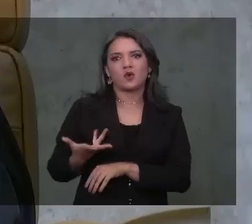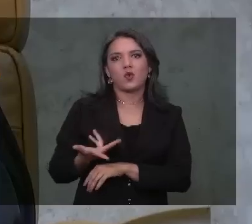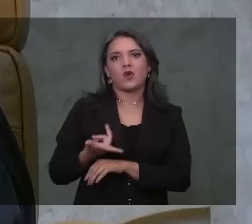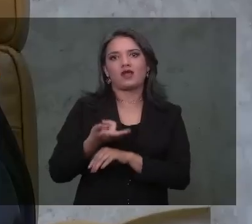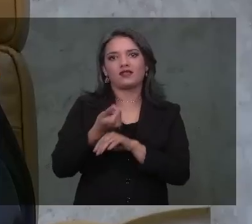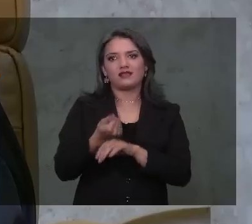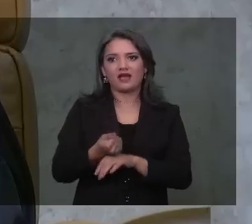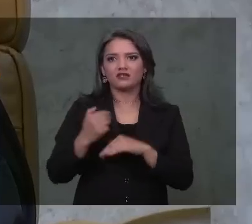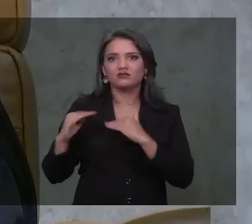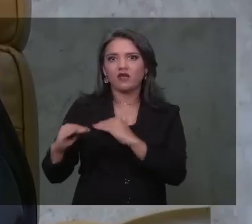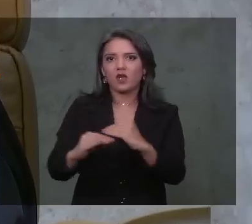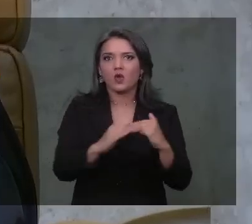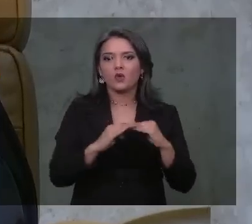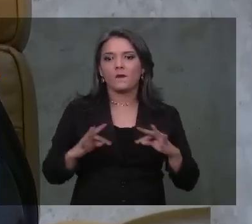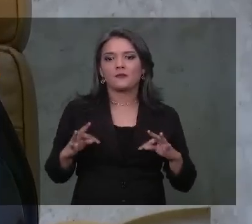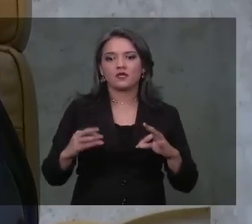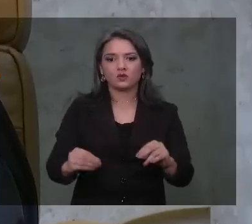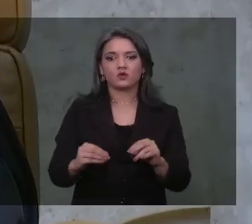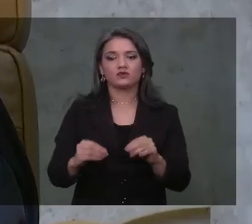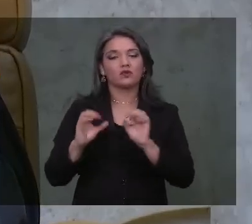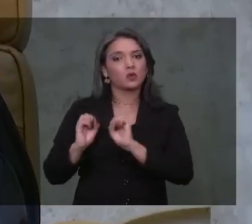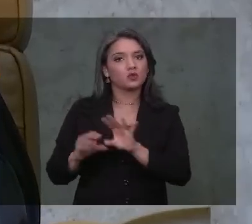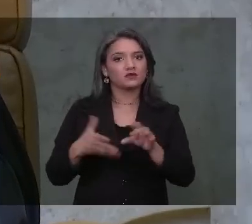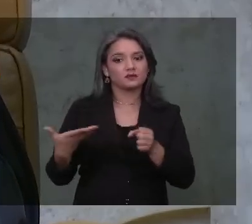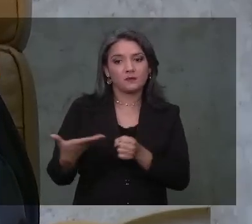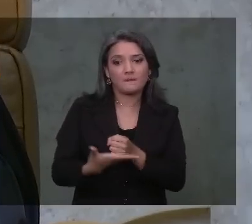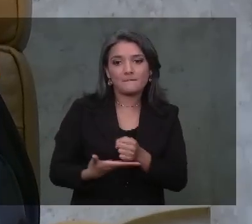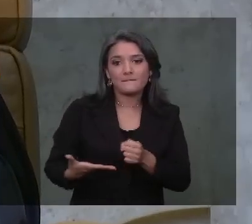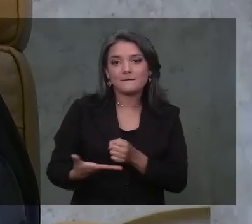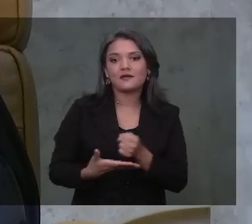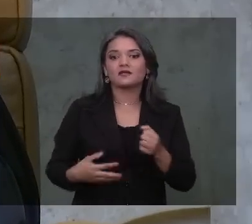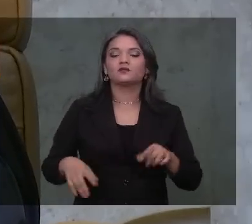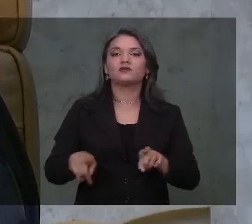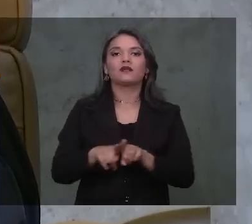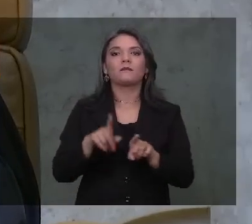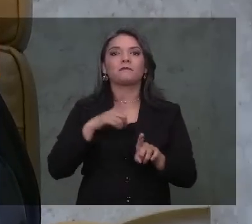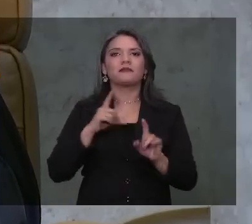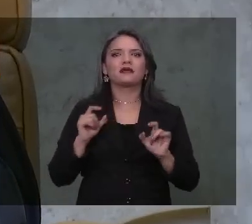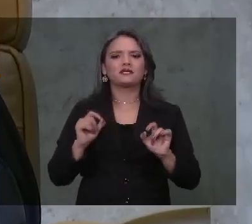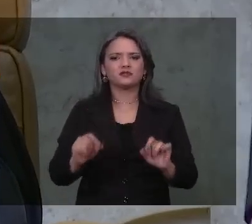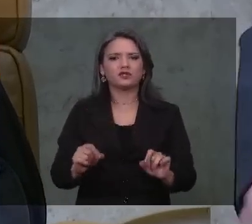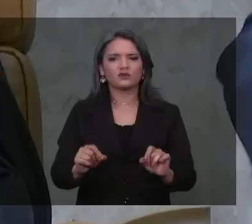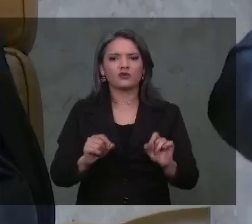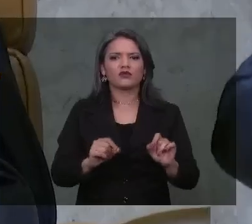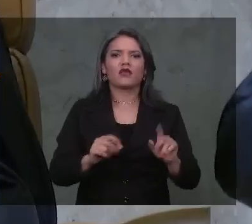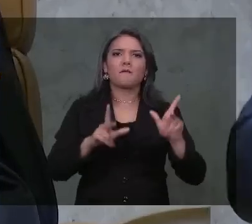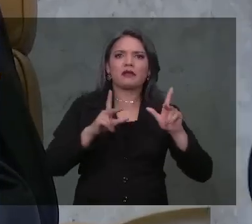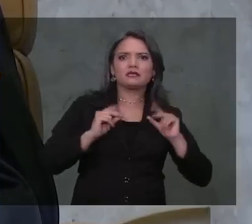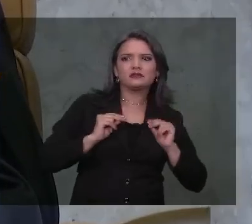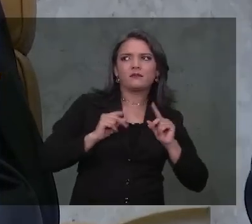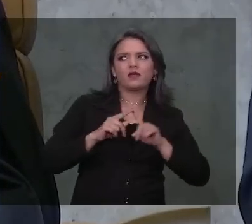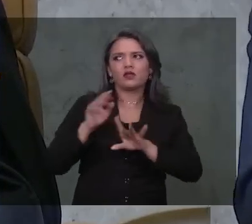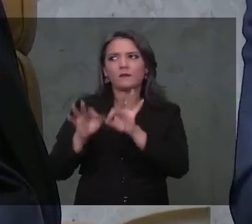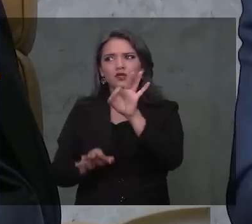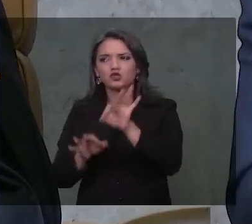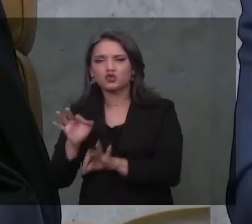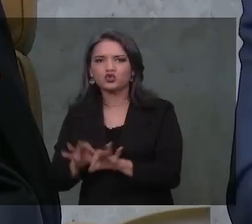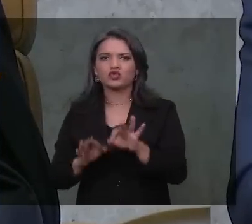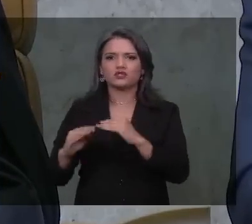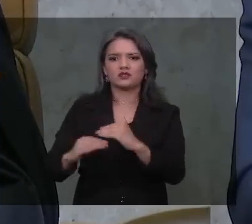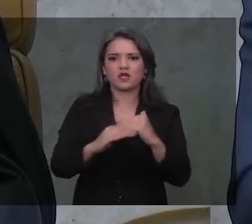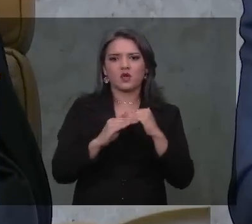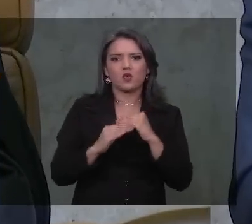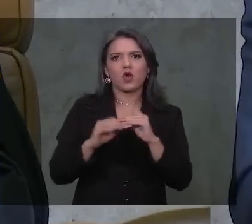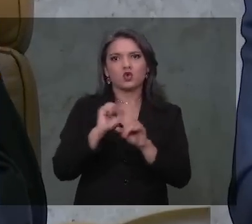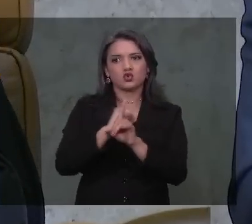para todos, em todo o ensino básico e com uma combinação de mérito e justiça distributiva, social e